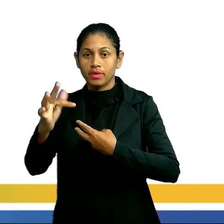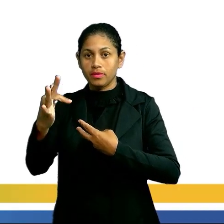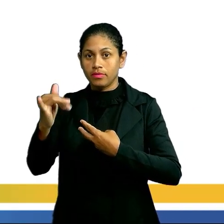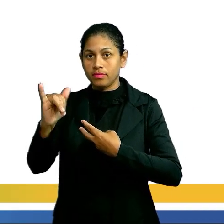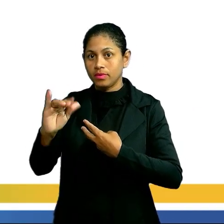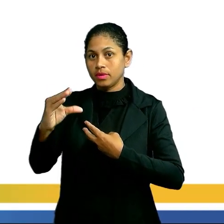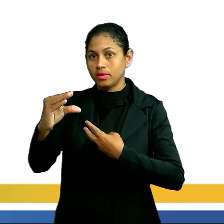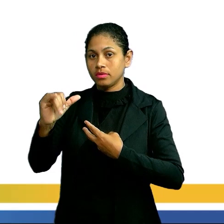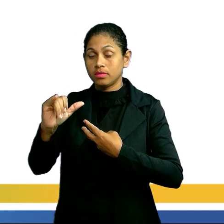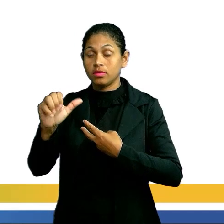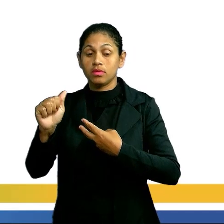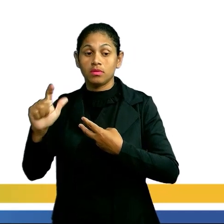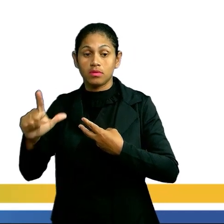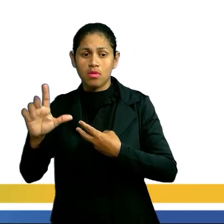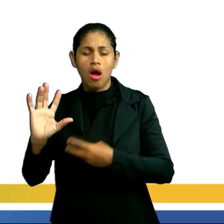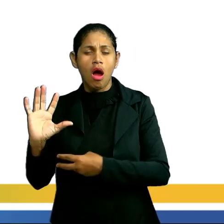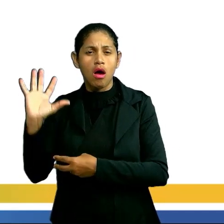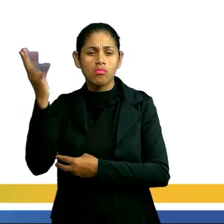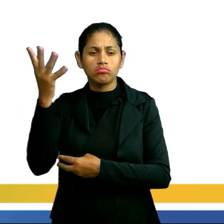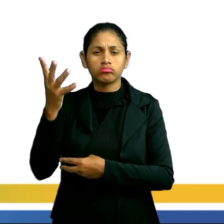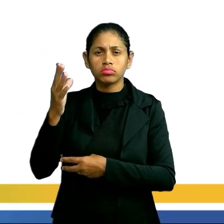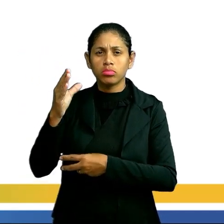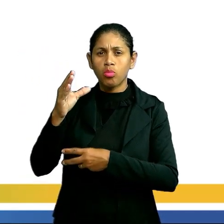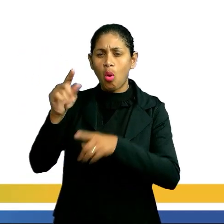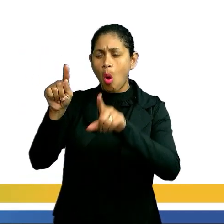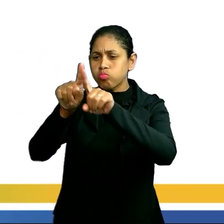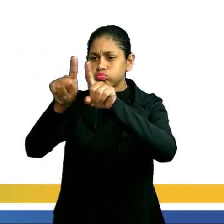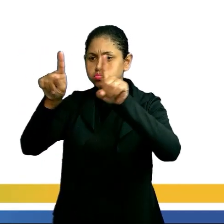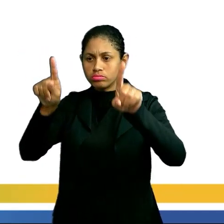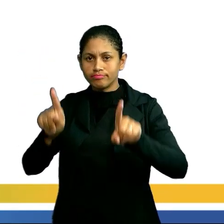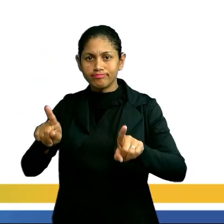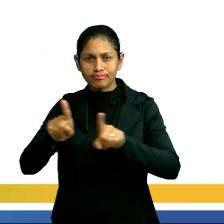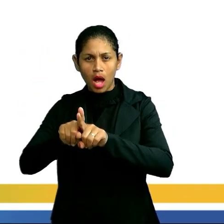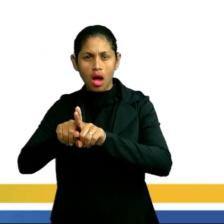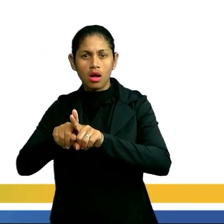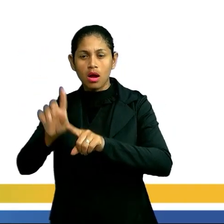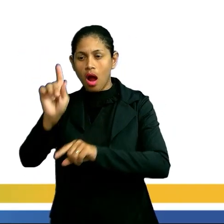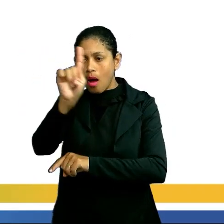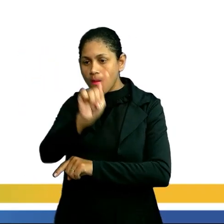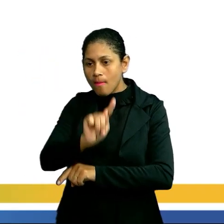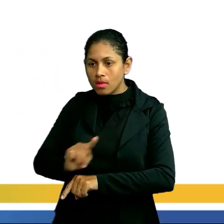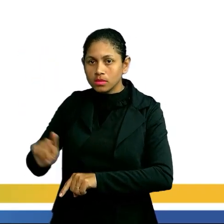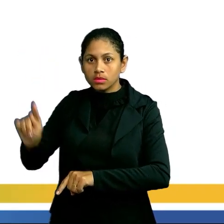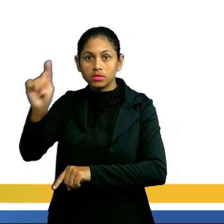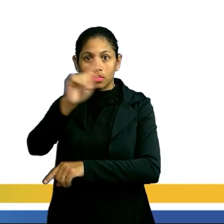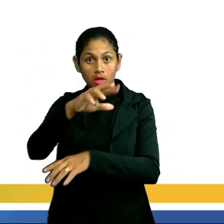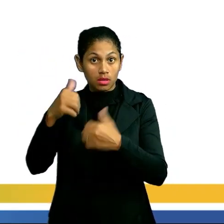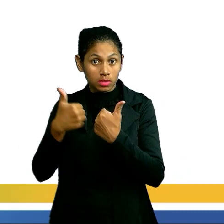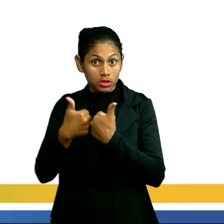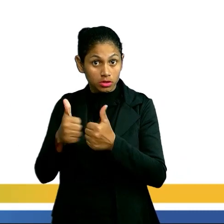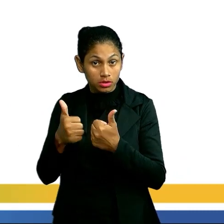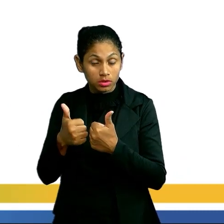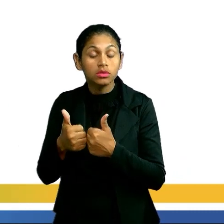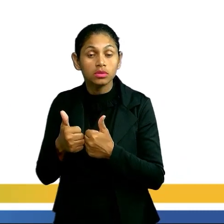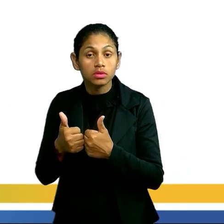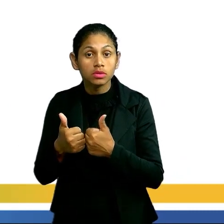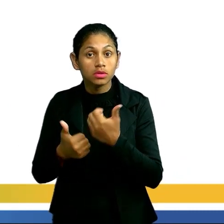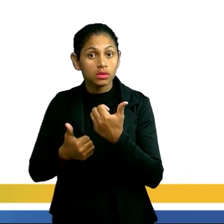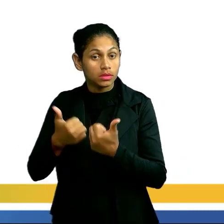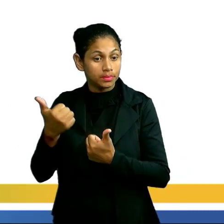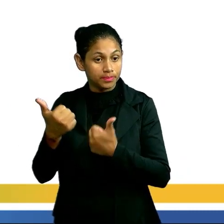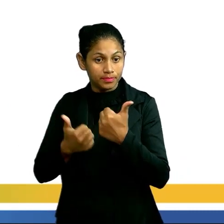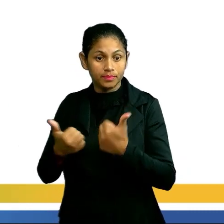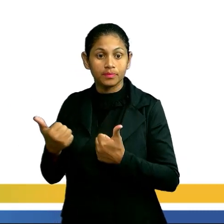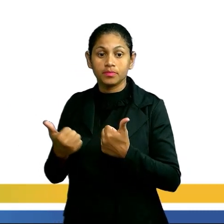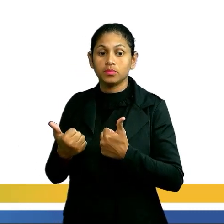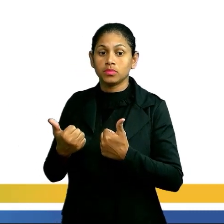dimensões. Isso ocorre muito em placas de trânsito, ao qual ela tem ali uma certa área, e essa área ela tende a se